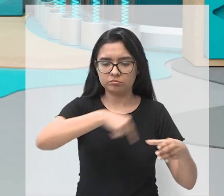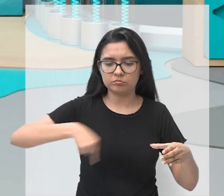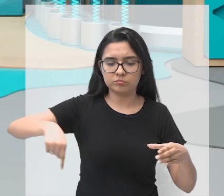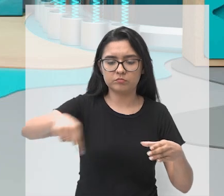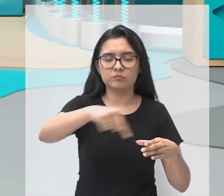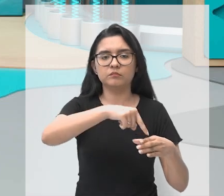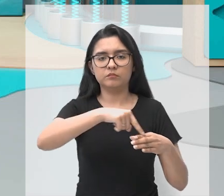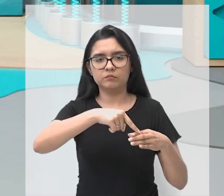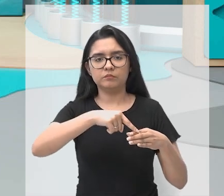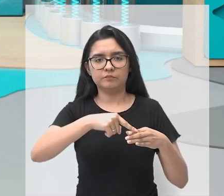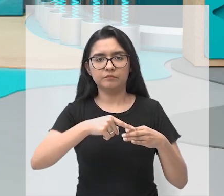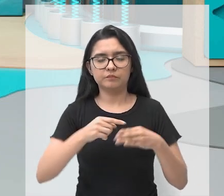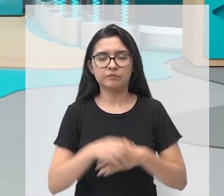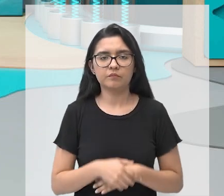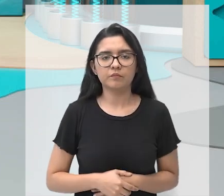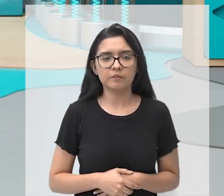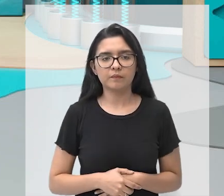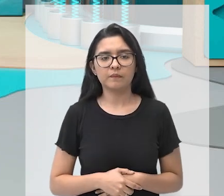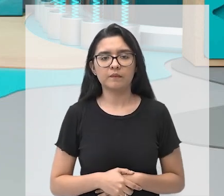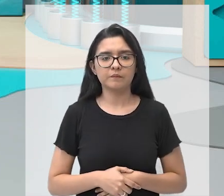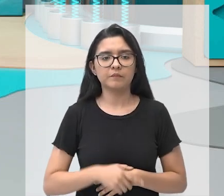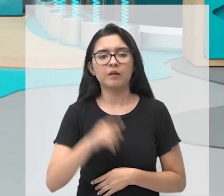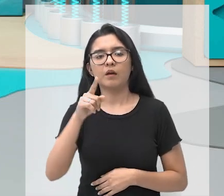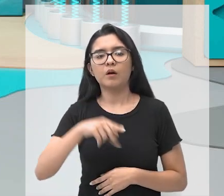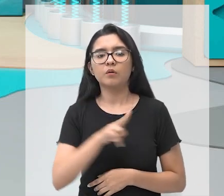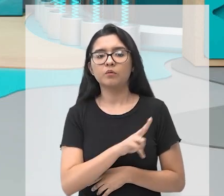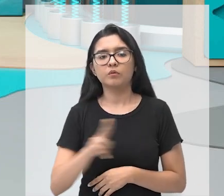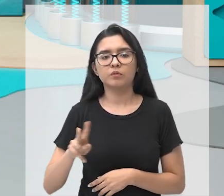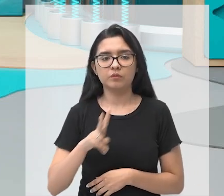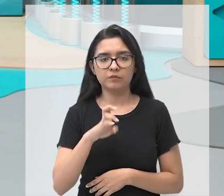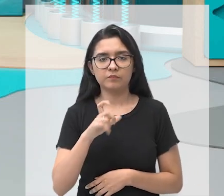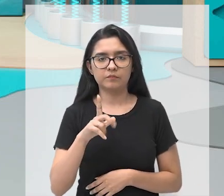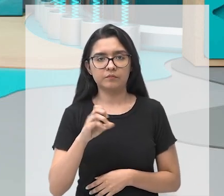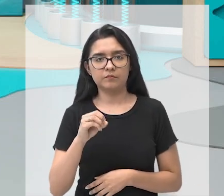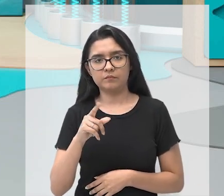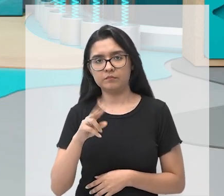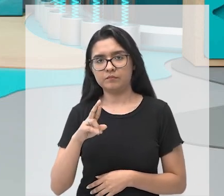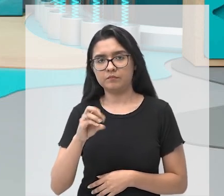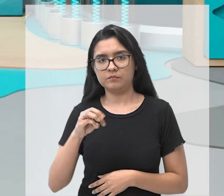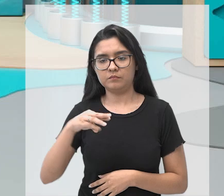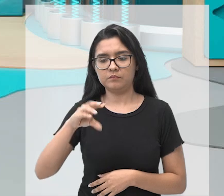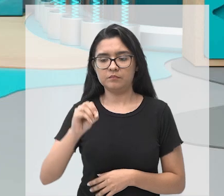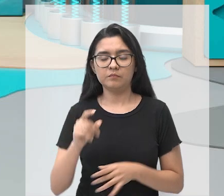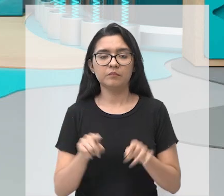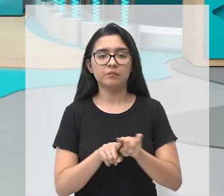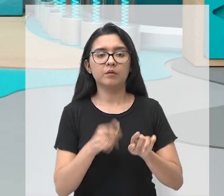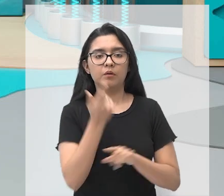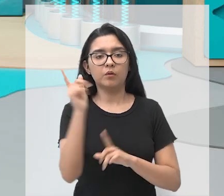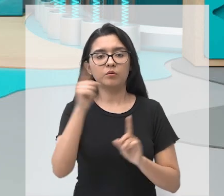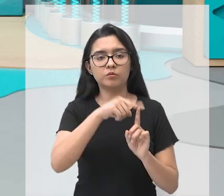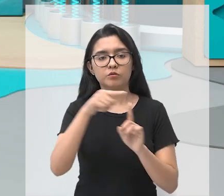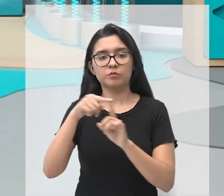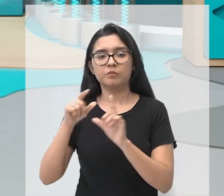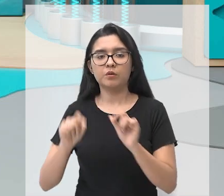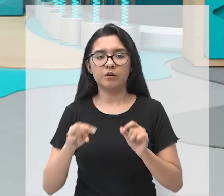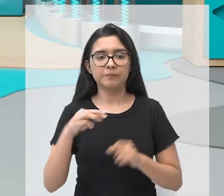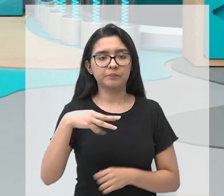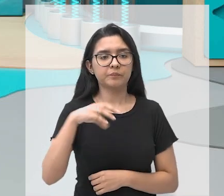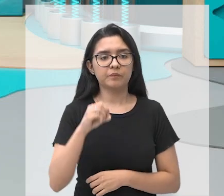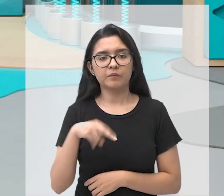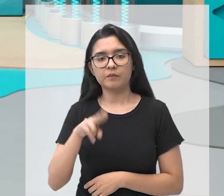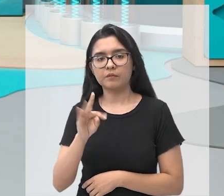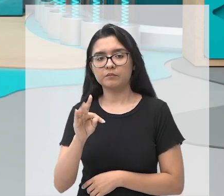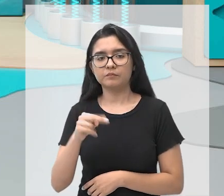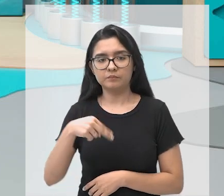mais indoor, mais fechado ali, como o velódromo, perfeito? Outro estilo é o mountain bike, olha